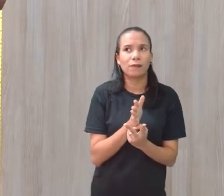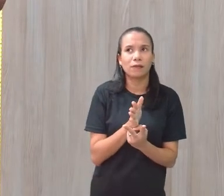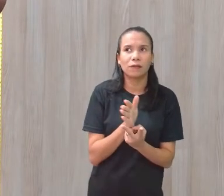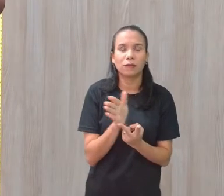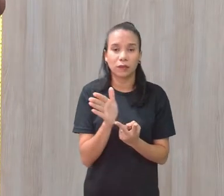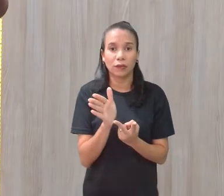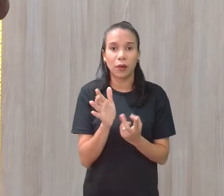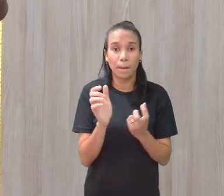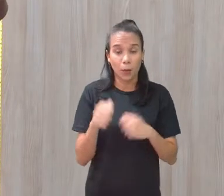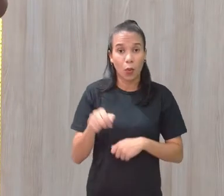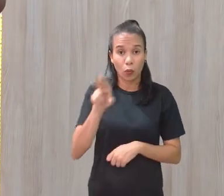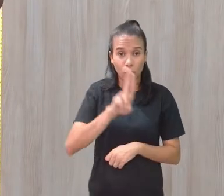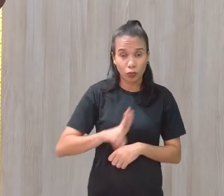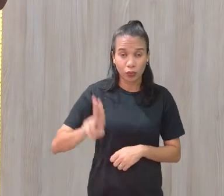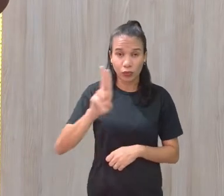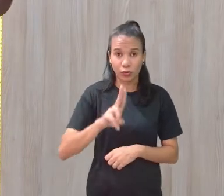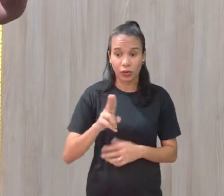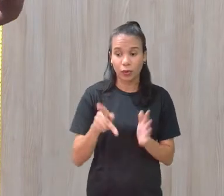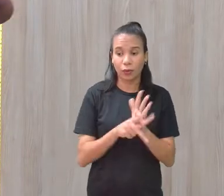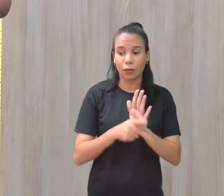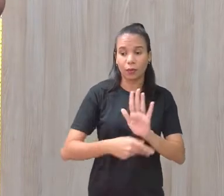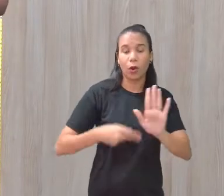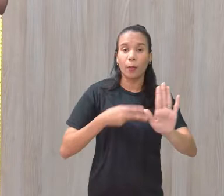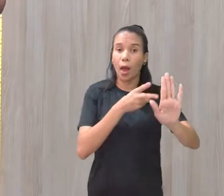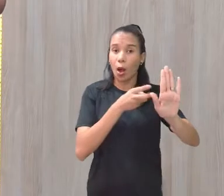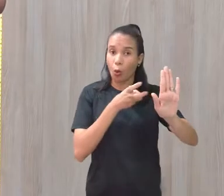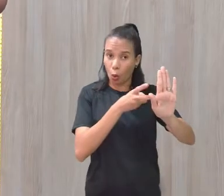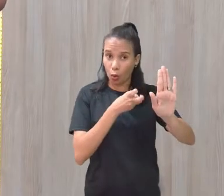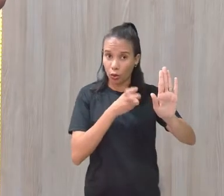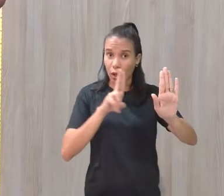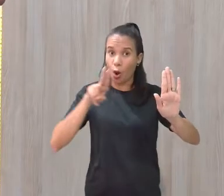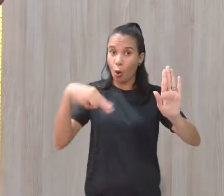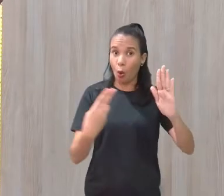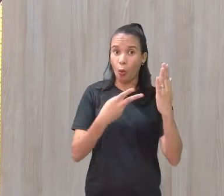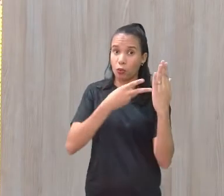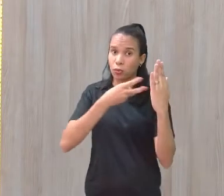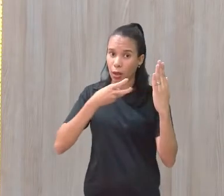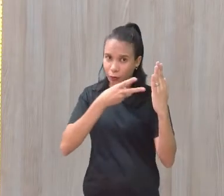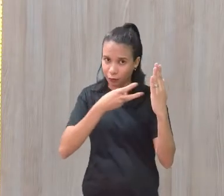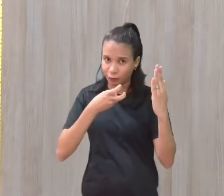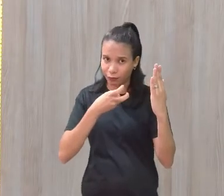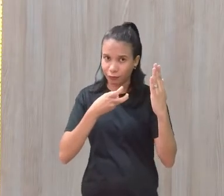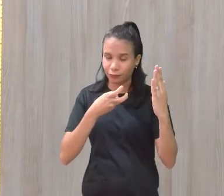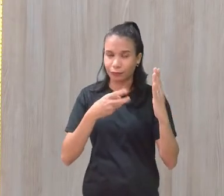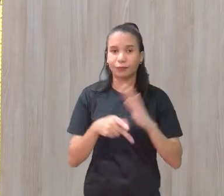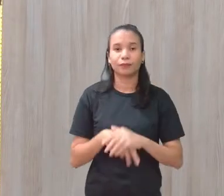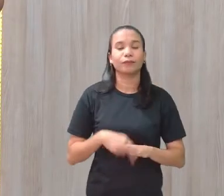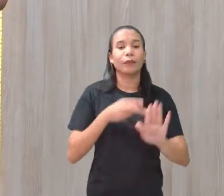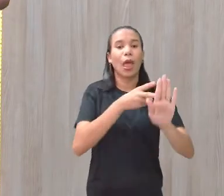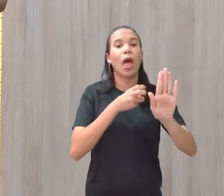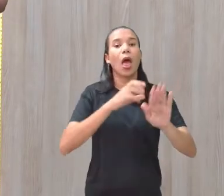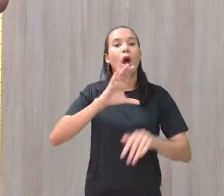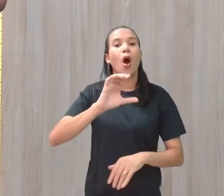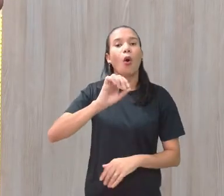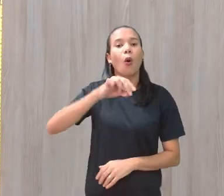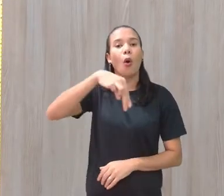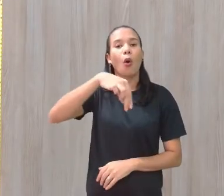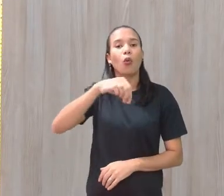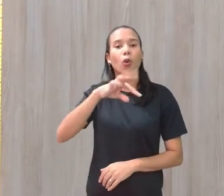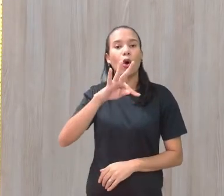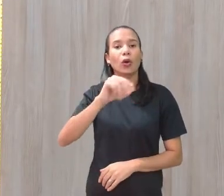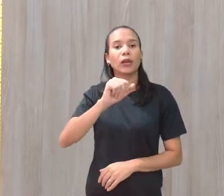usar minha linguagem conotativa ou linguagem denotativa, certo? Esse é o